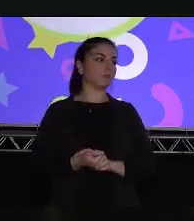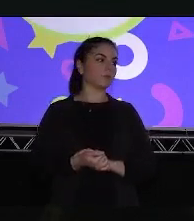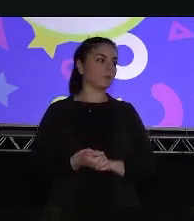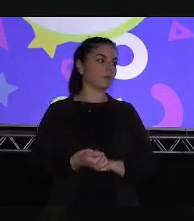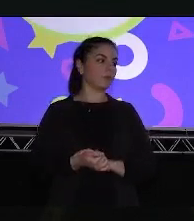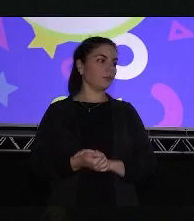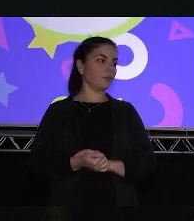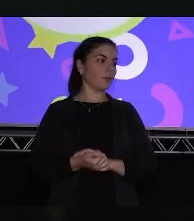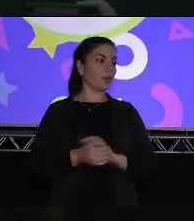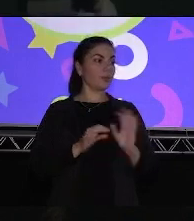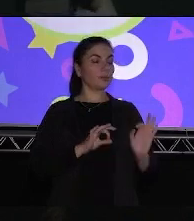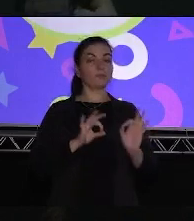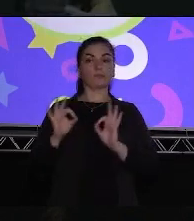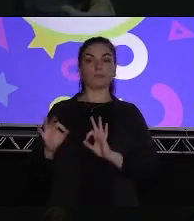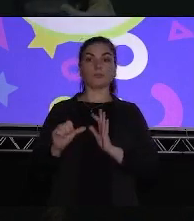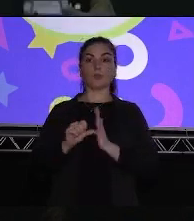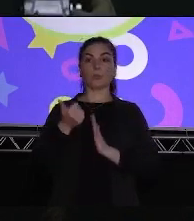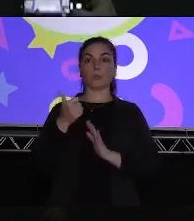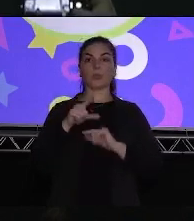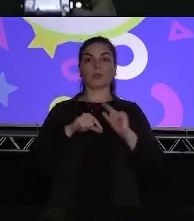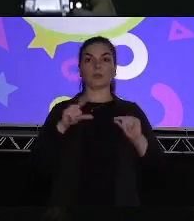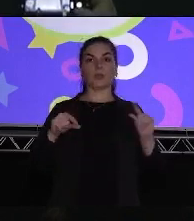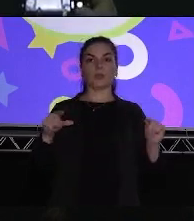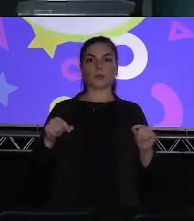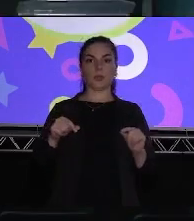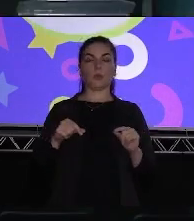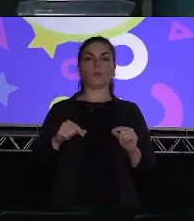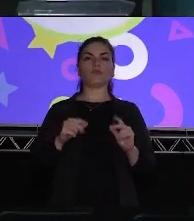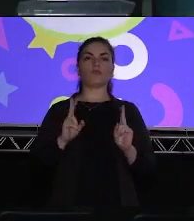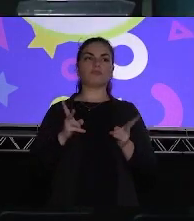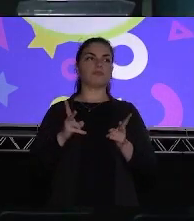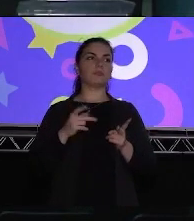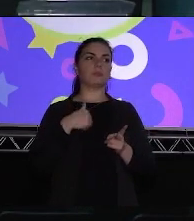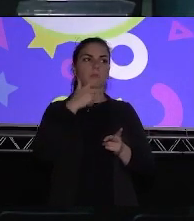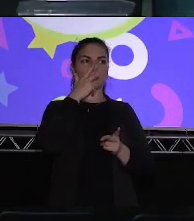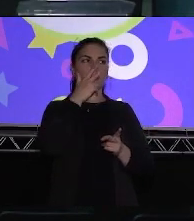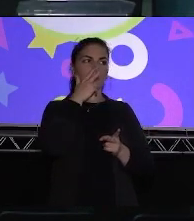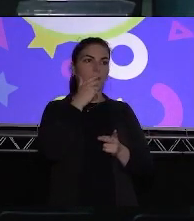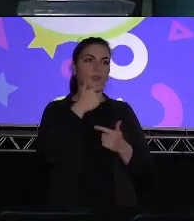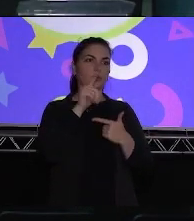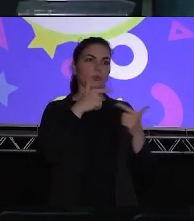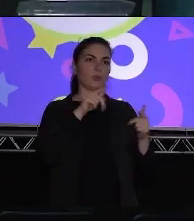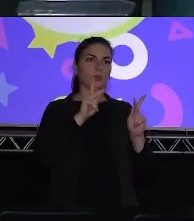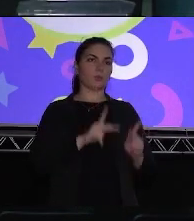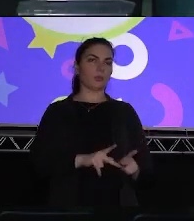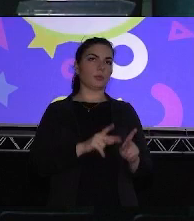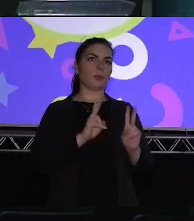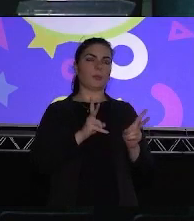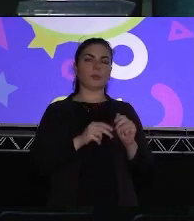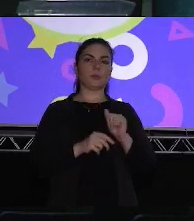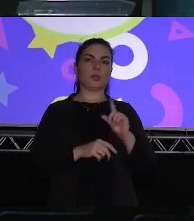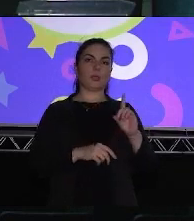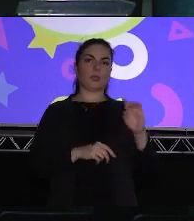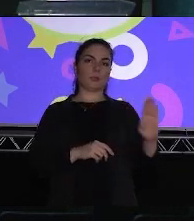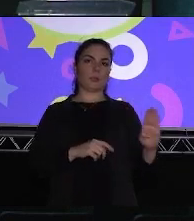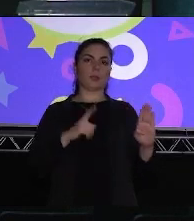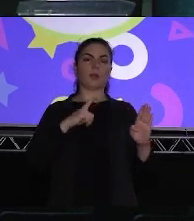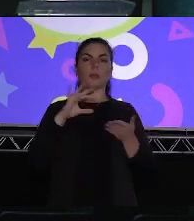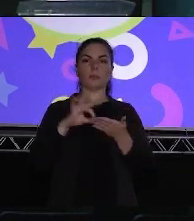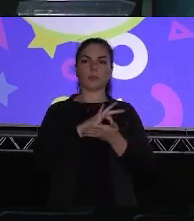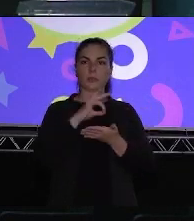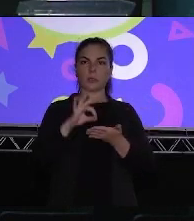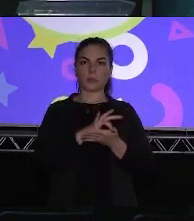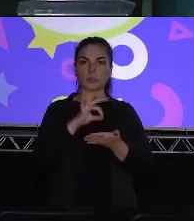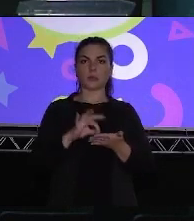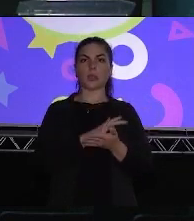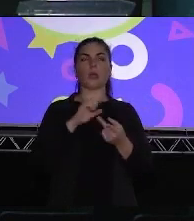pipeline do primeiro processo seletivo que nós fizemos. Ele é bem parecido com o processo seletivo para outras pessoas na DB. Ele tem uma inscrição, ele tem